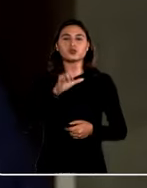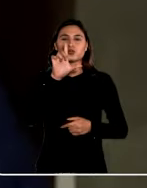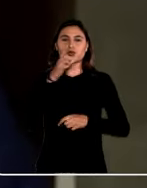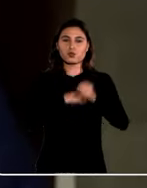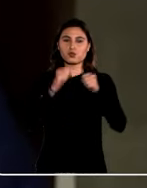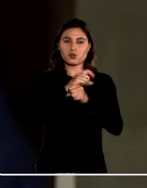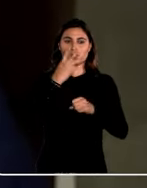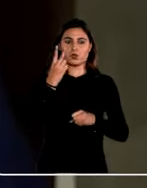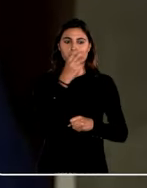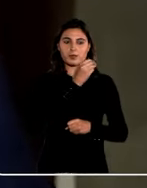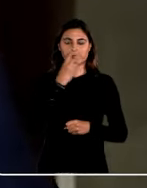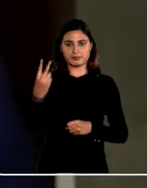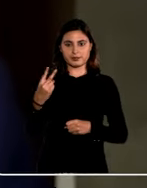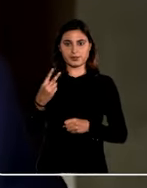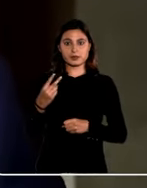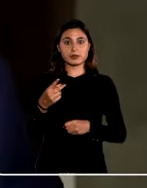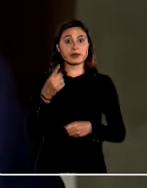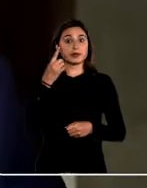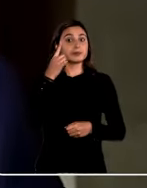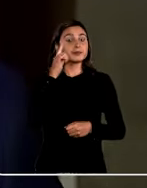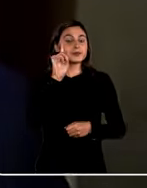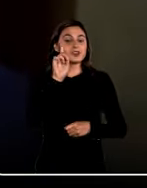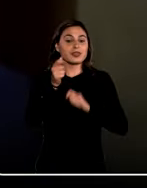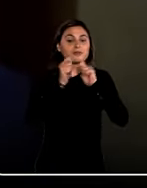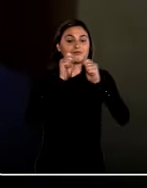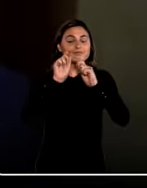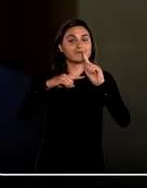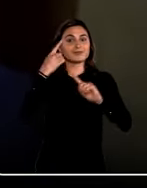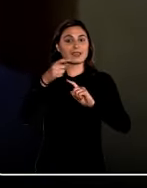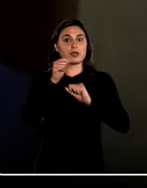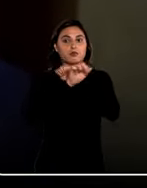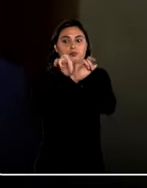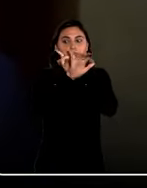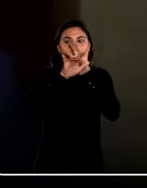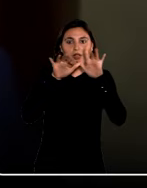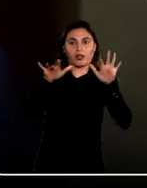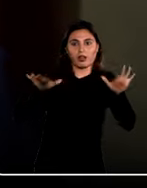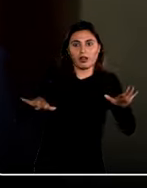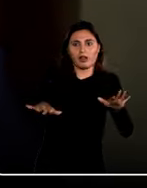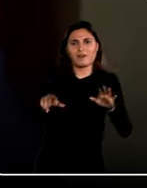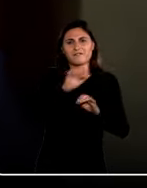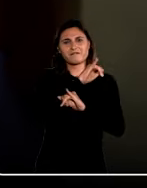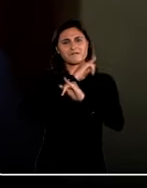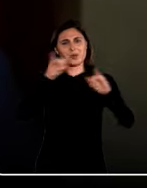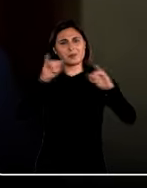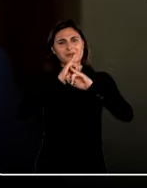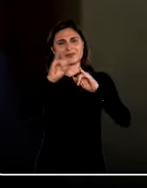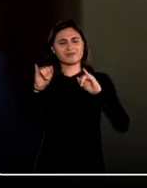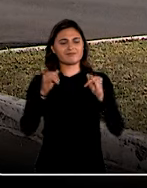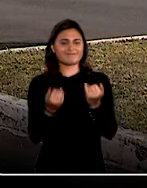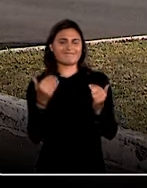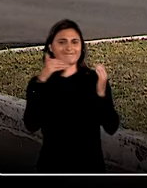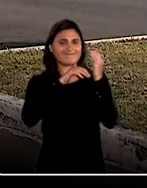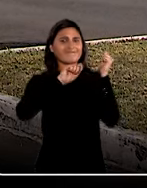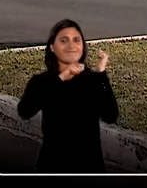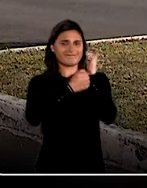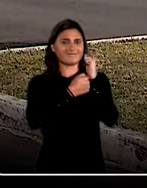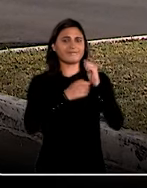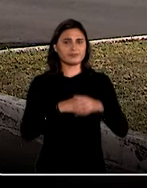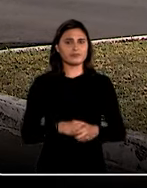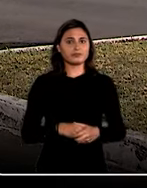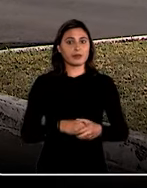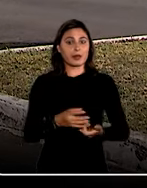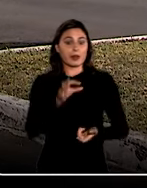o senador Renan Calheiros dar uma entrevista falando sobre suposto vazamento de informações sigilosas de uma Operação